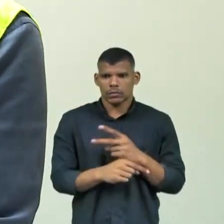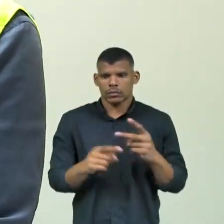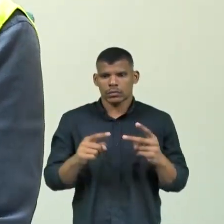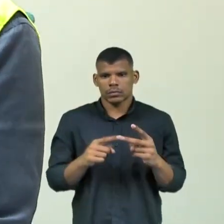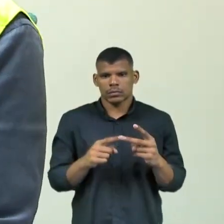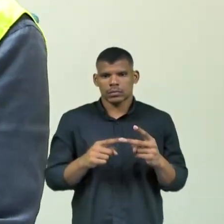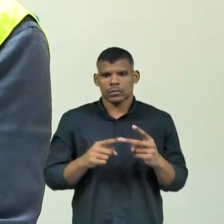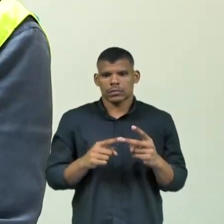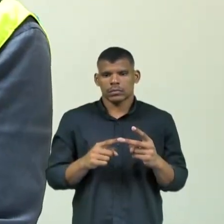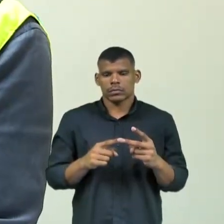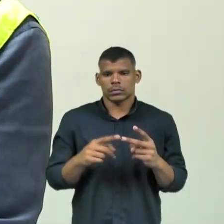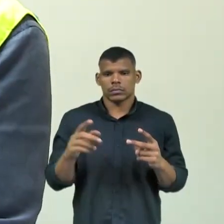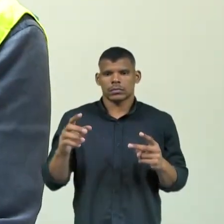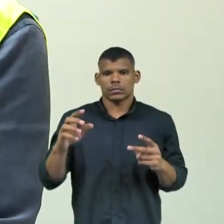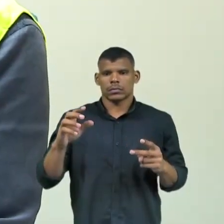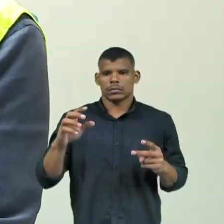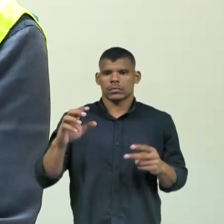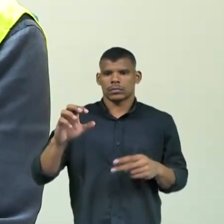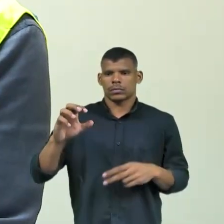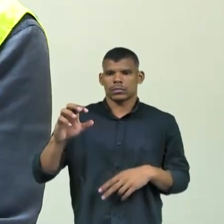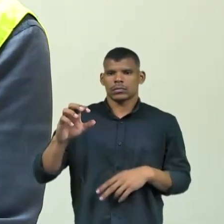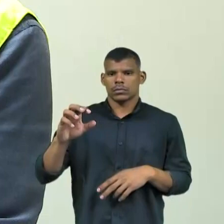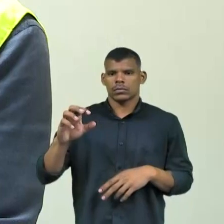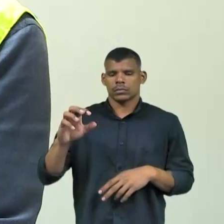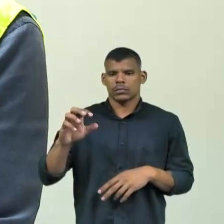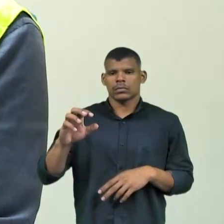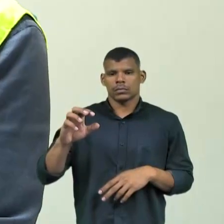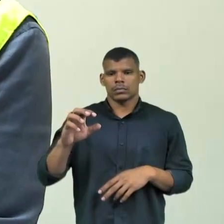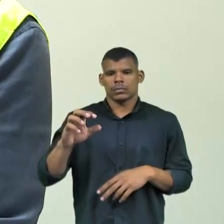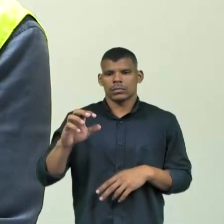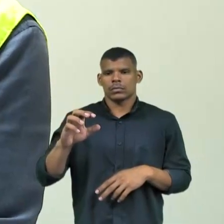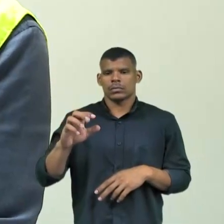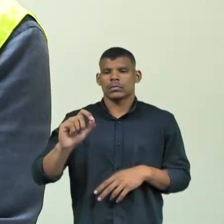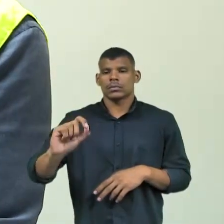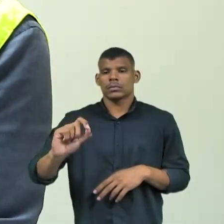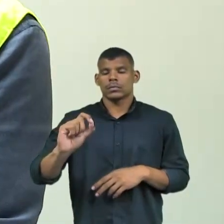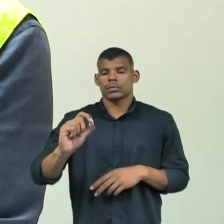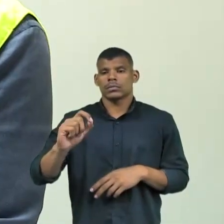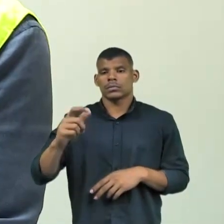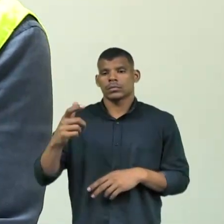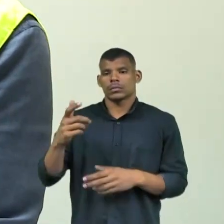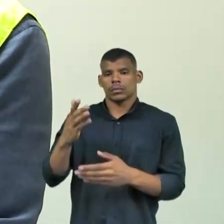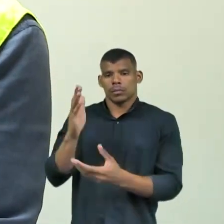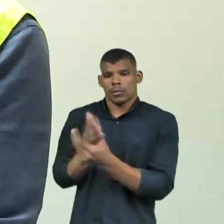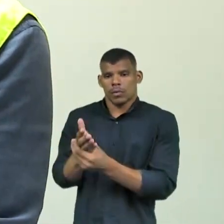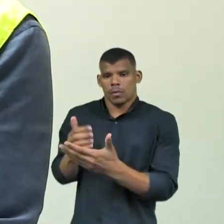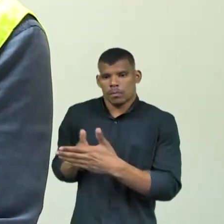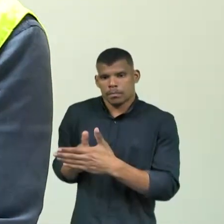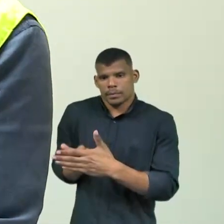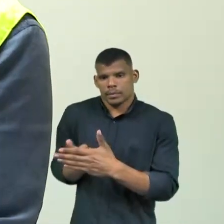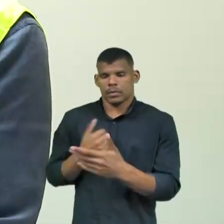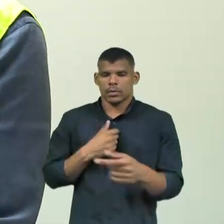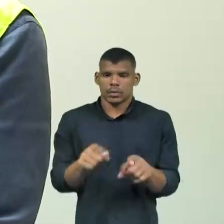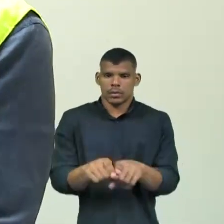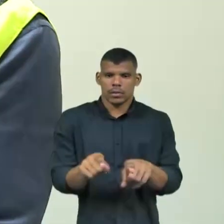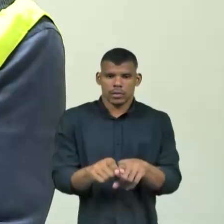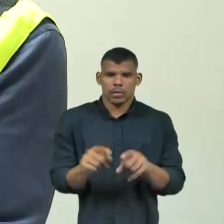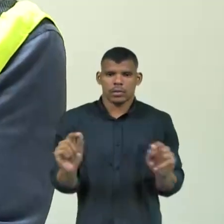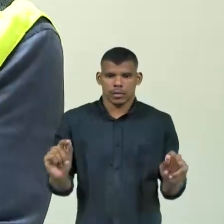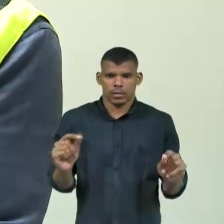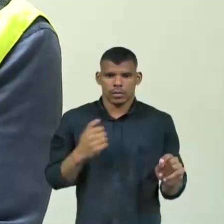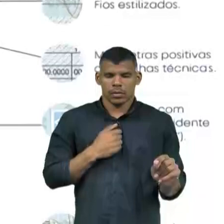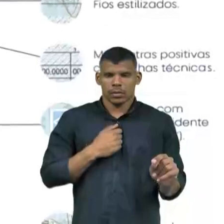o condutor, né, como o passageiro, eles geram um processo de suspensão, assim também como uma quantidade